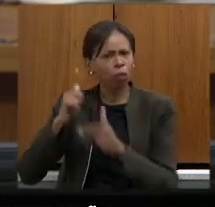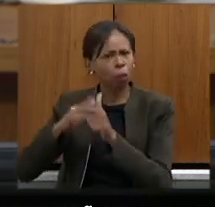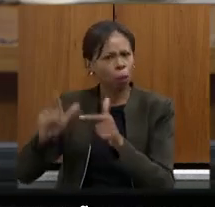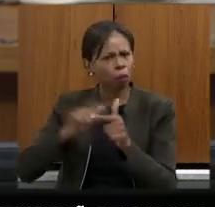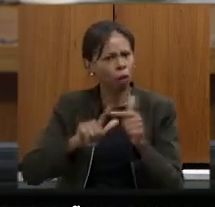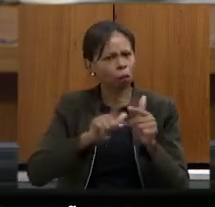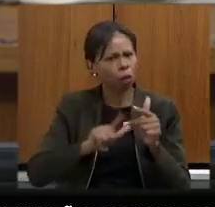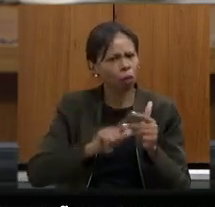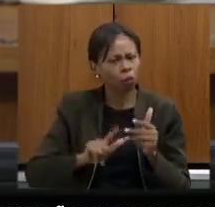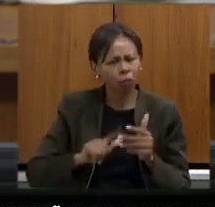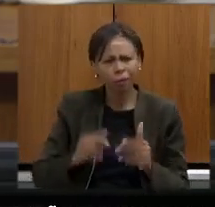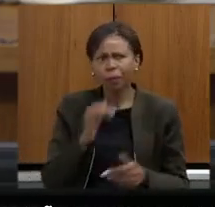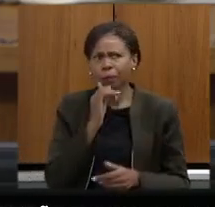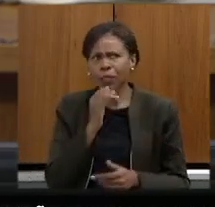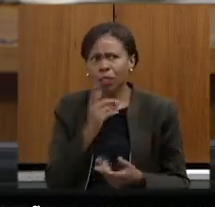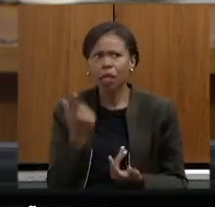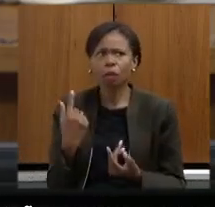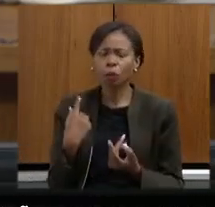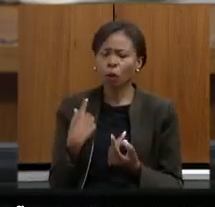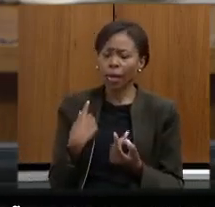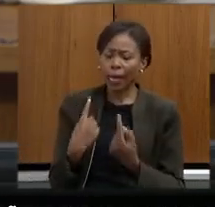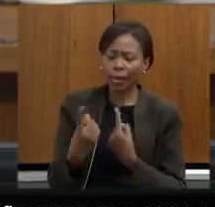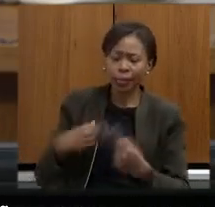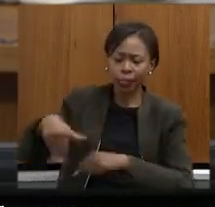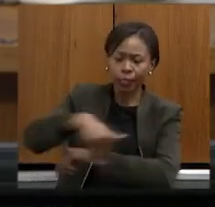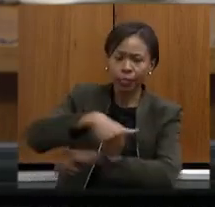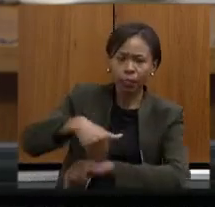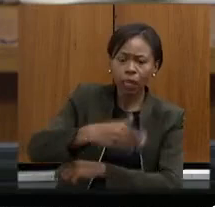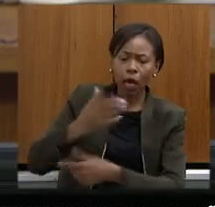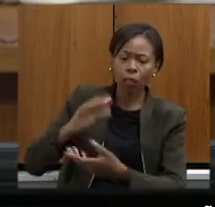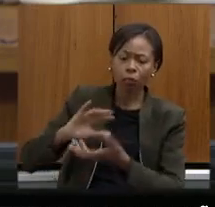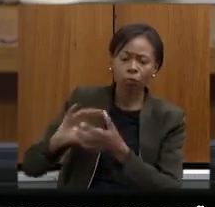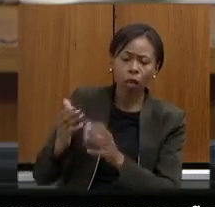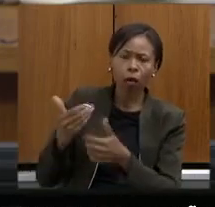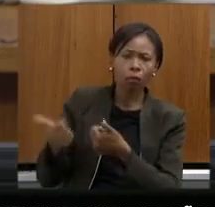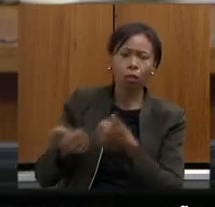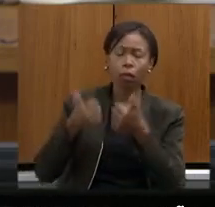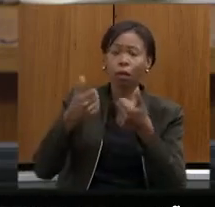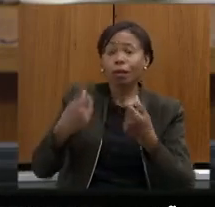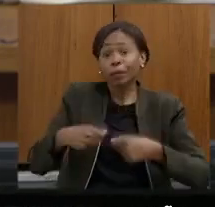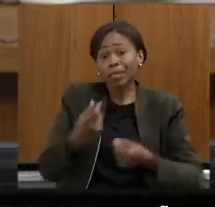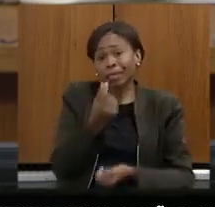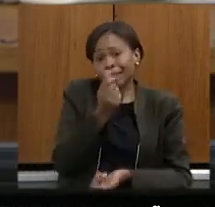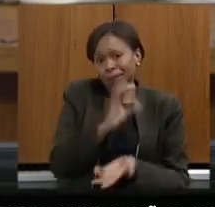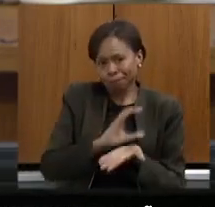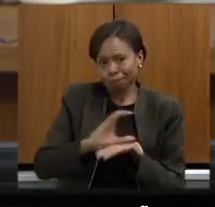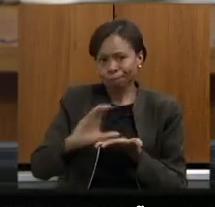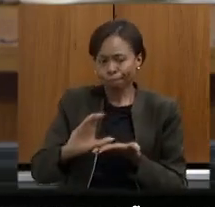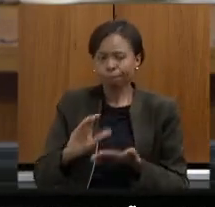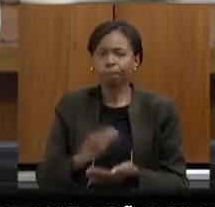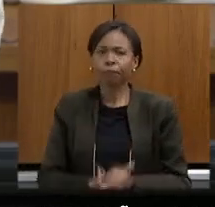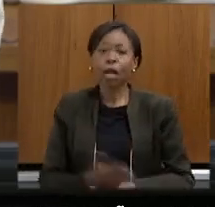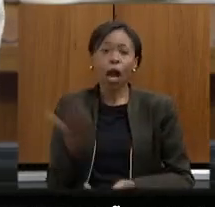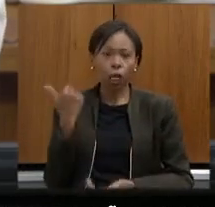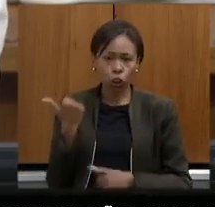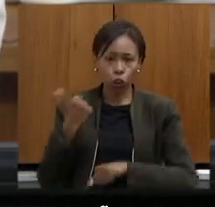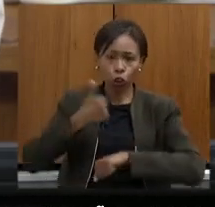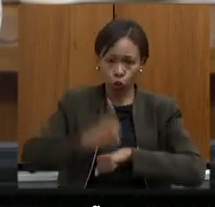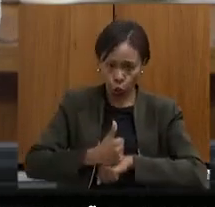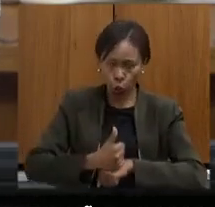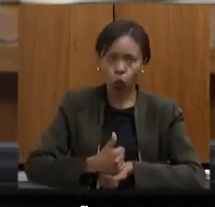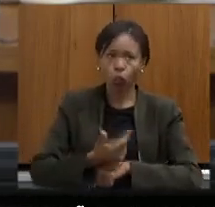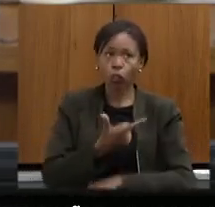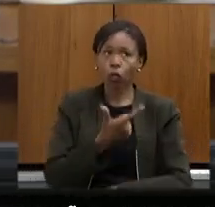de melhoria de estradas é de construção de novas unidades ela semana o capacidade de investimentos é quando a gente chegou ao governo em